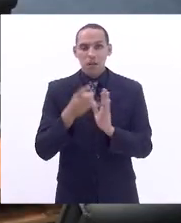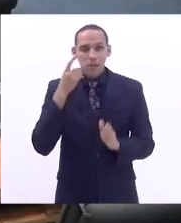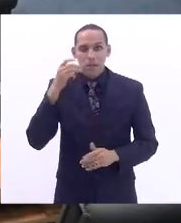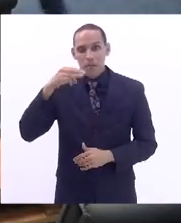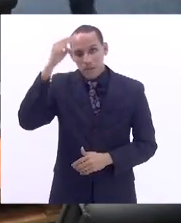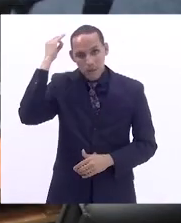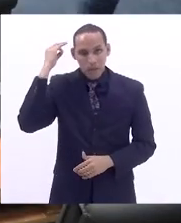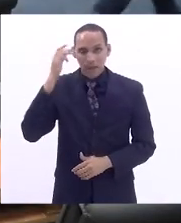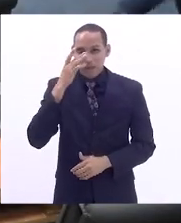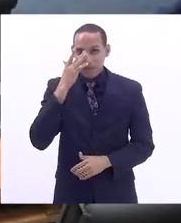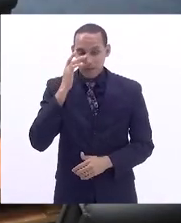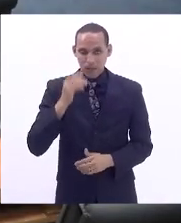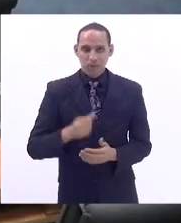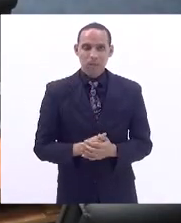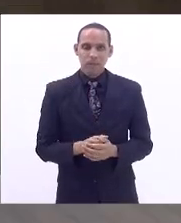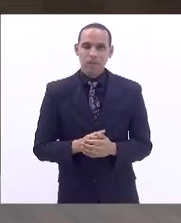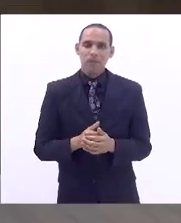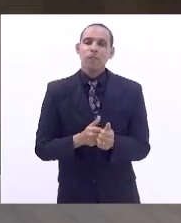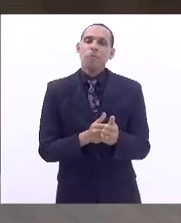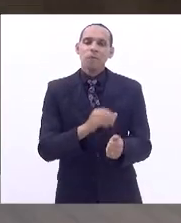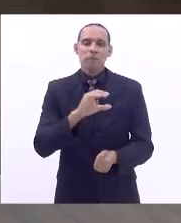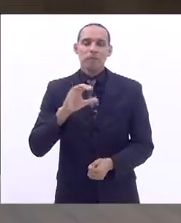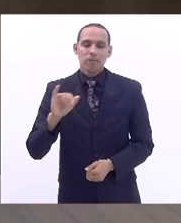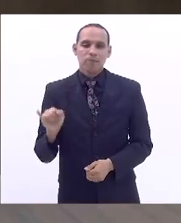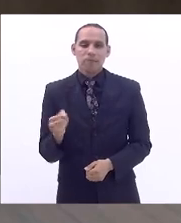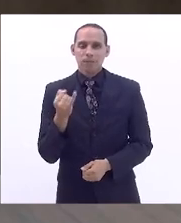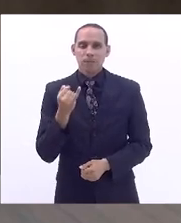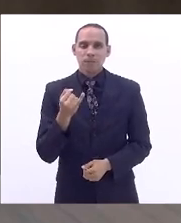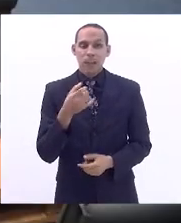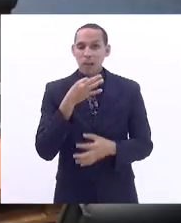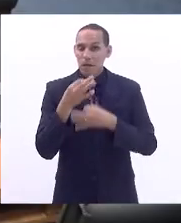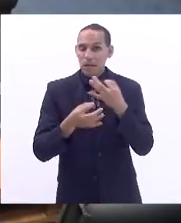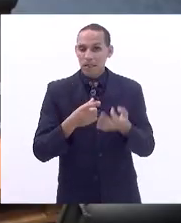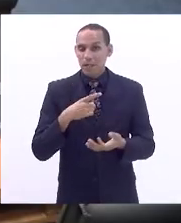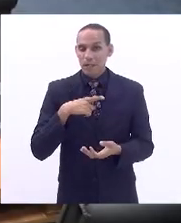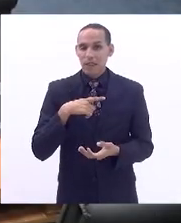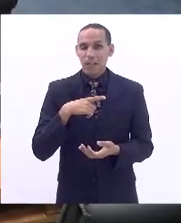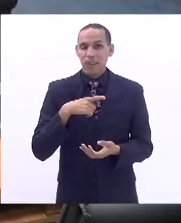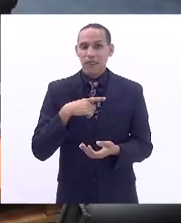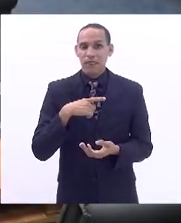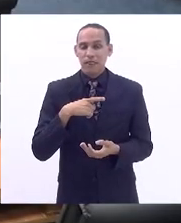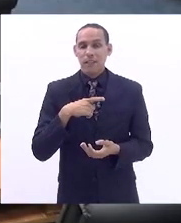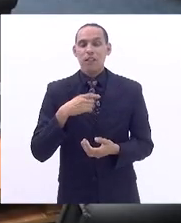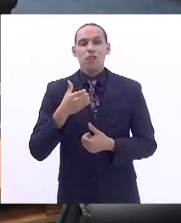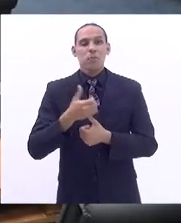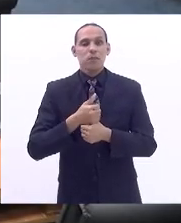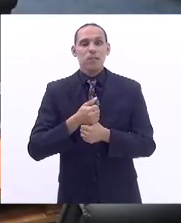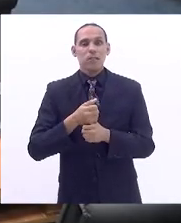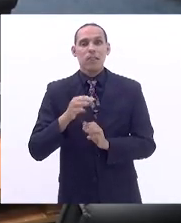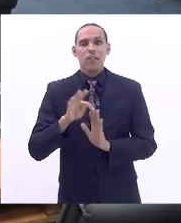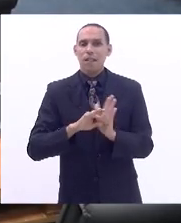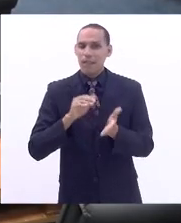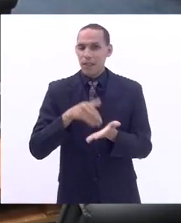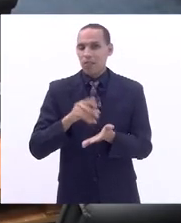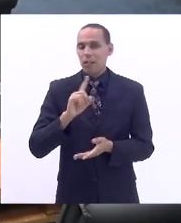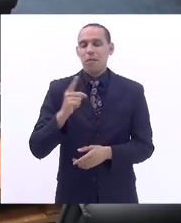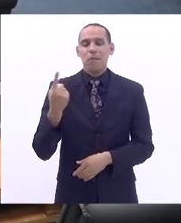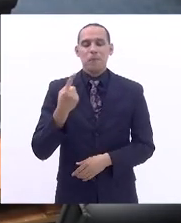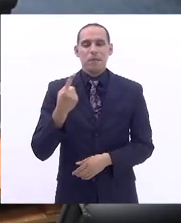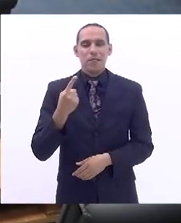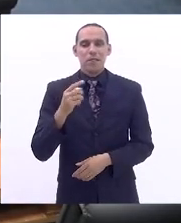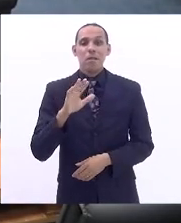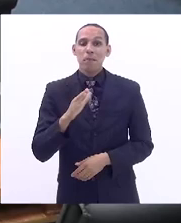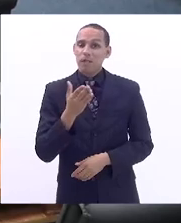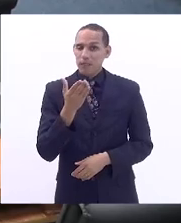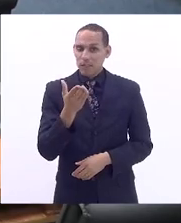Márcio Pacheco companhia jovem com os pareceres emitidos substitutivo conforme afinal não porque é primeiro